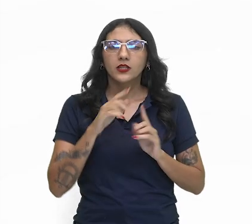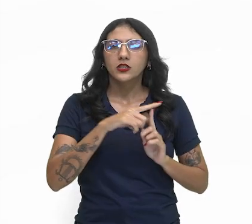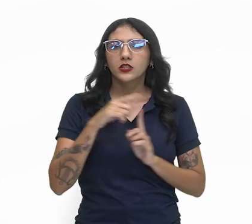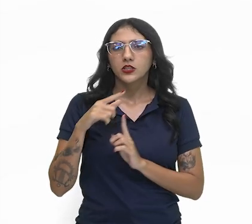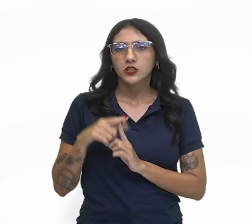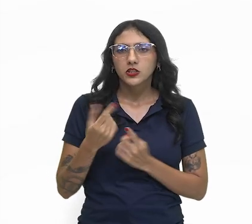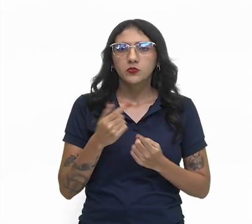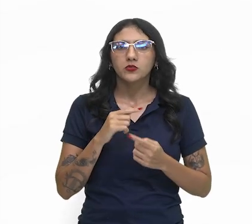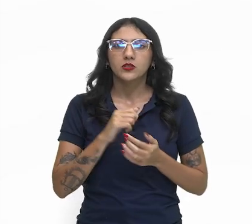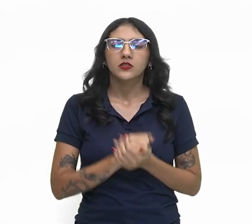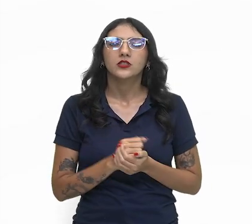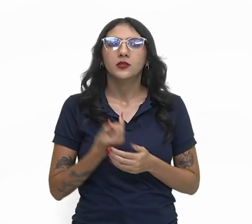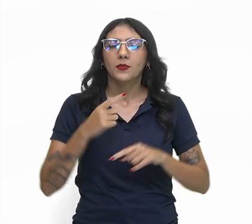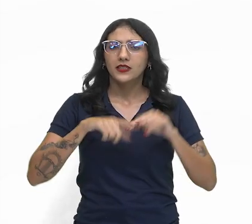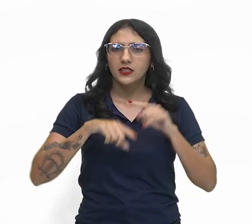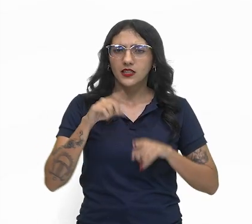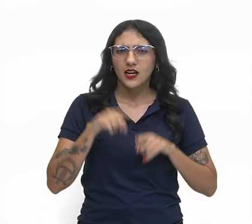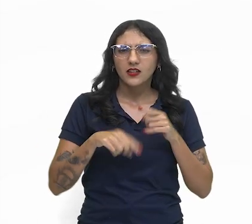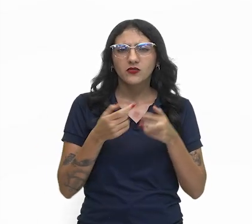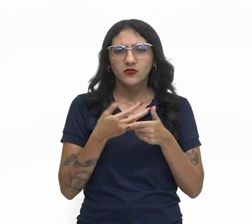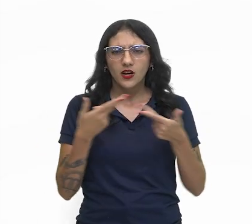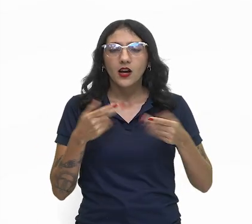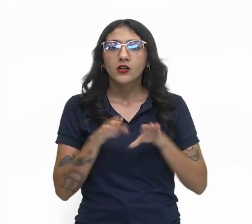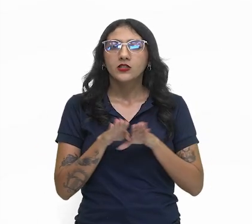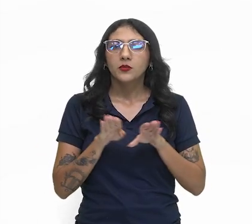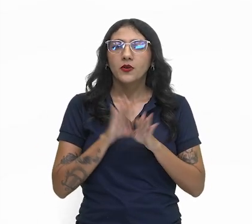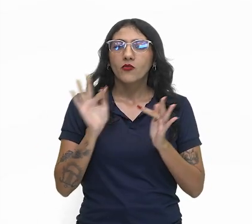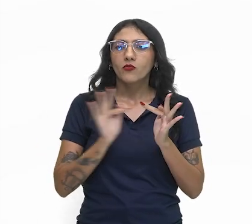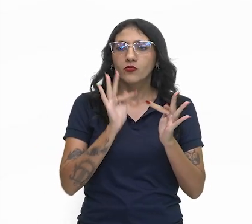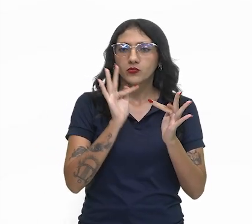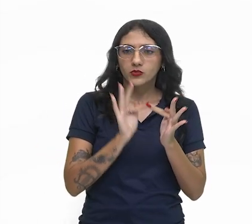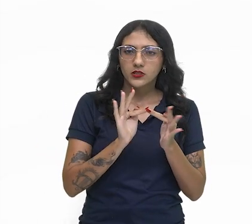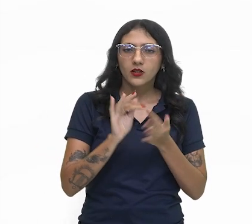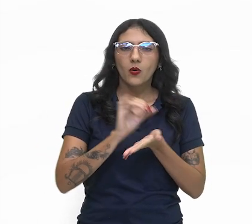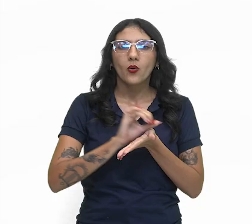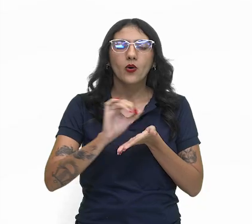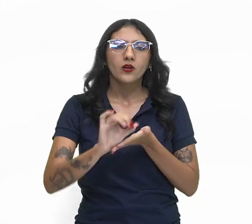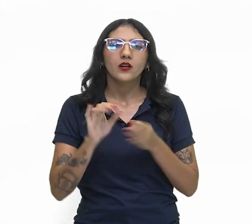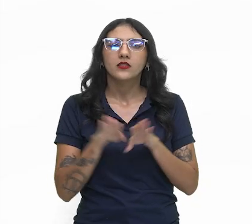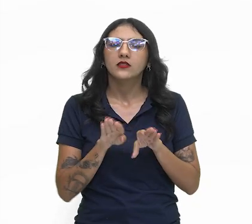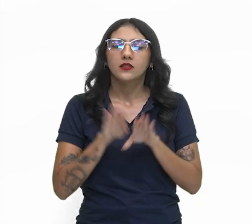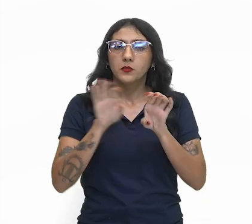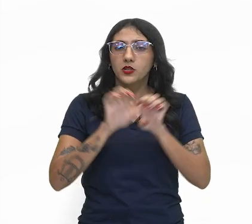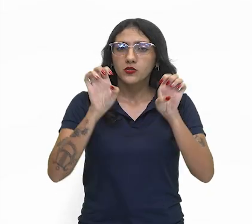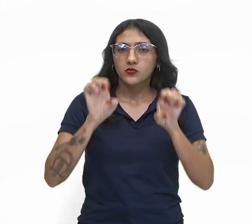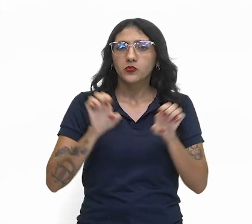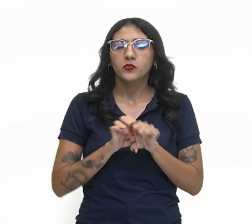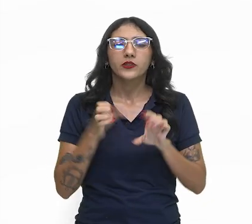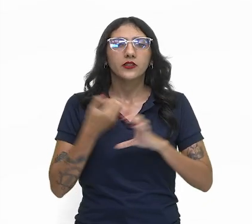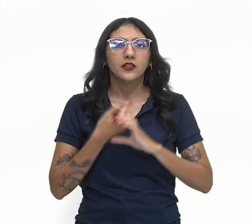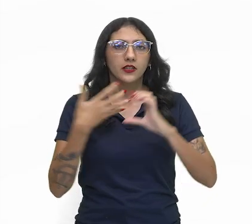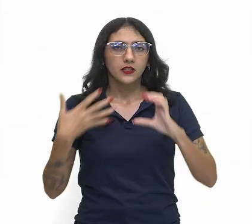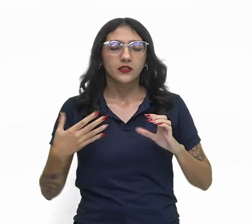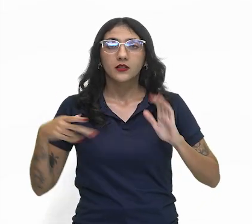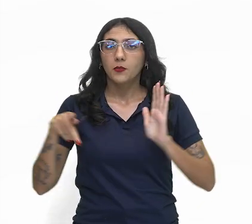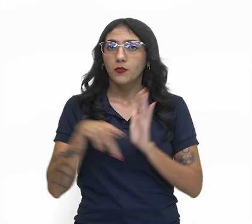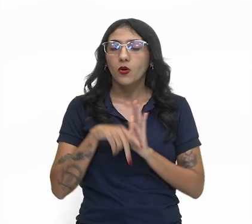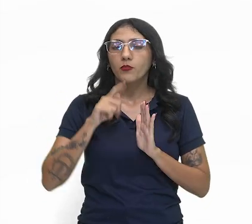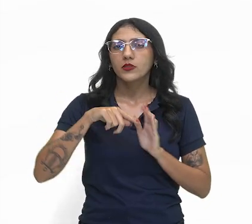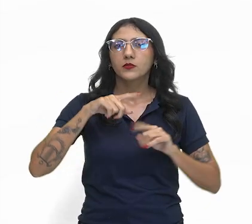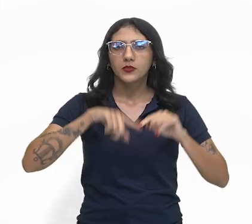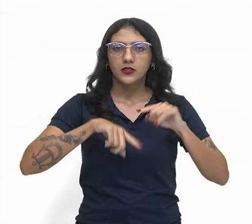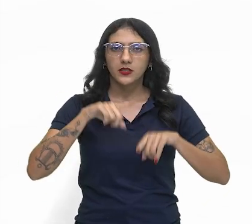biomagnificação trófica, funções orgânicas, estrutura e propriedade